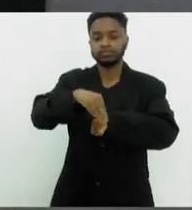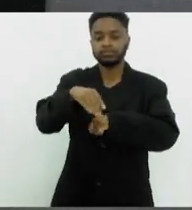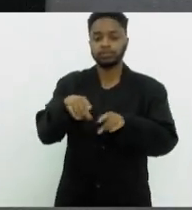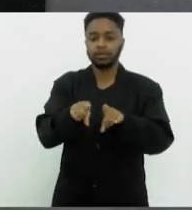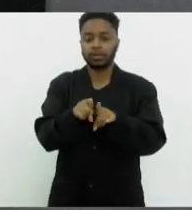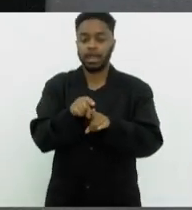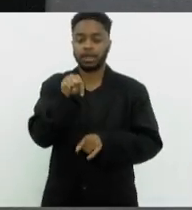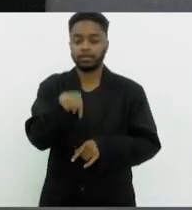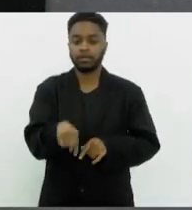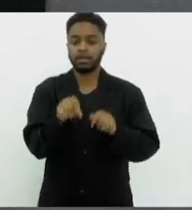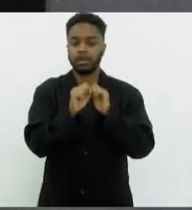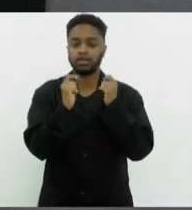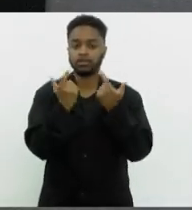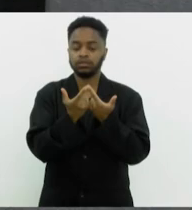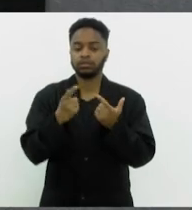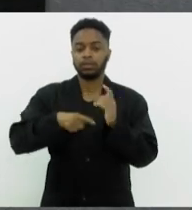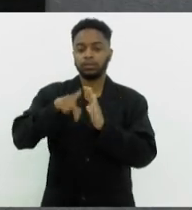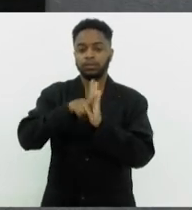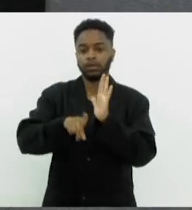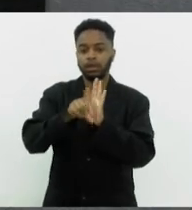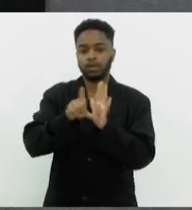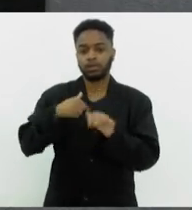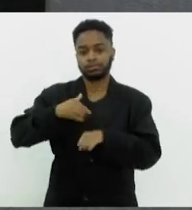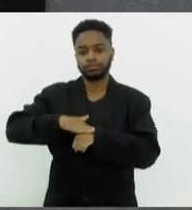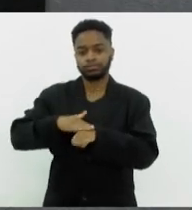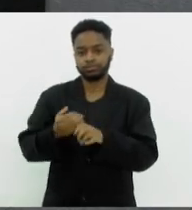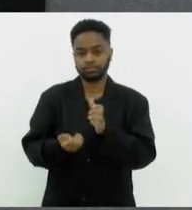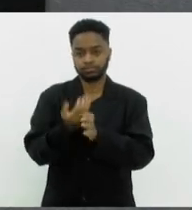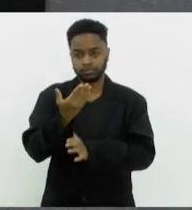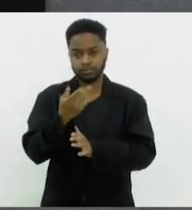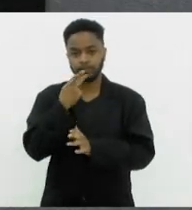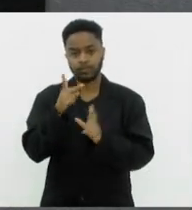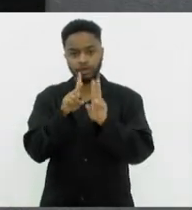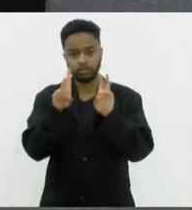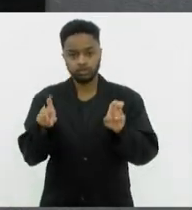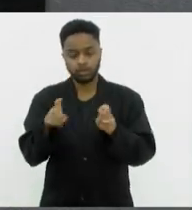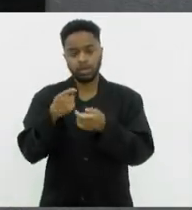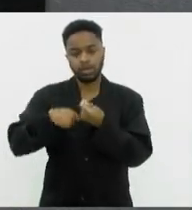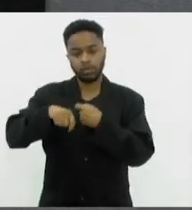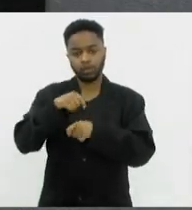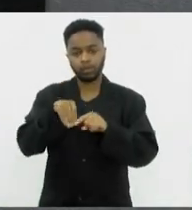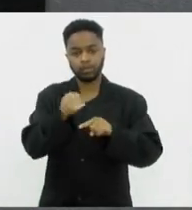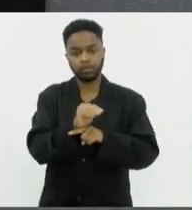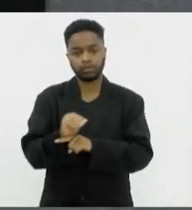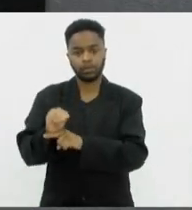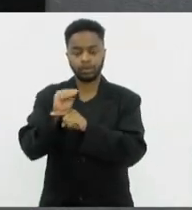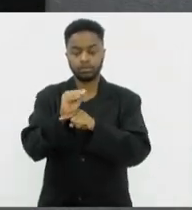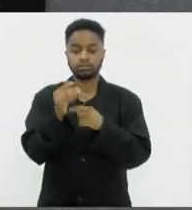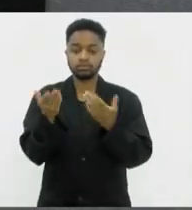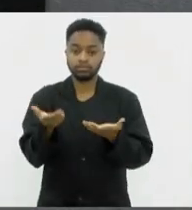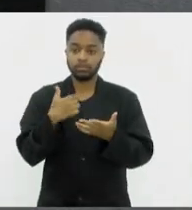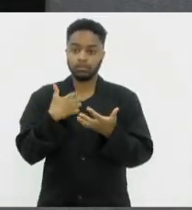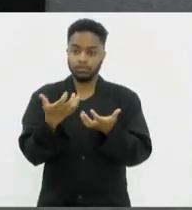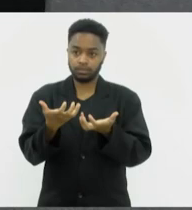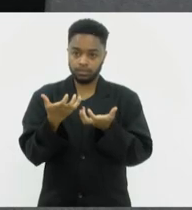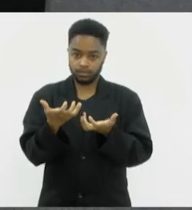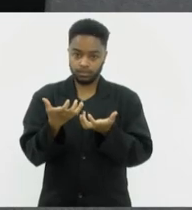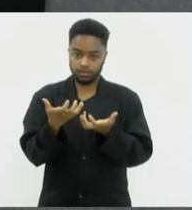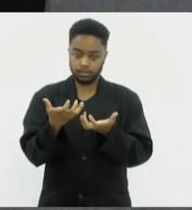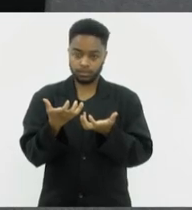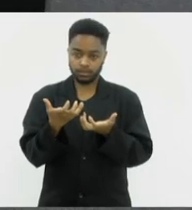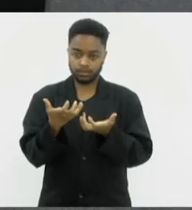casa tem um projeto de lei de minha autoria que trata sobre a economia do cuidado. E eu gostaria,